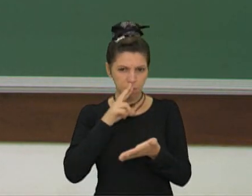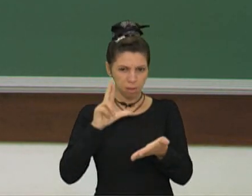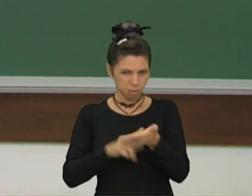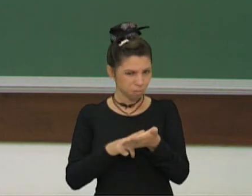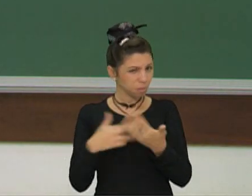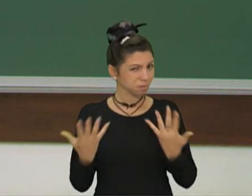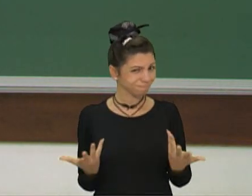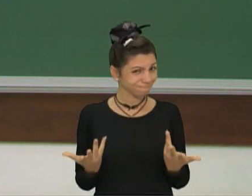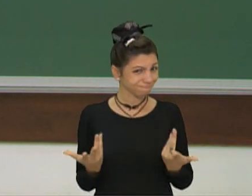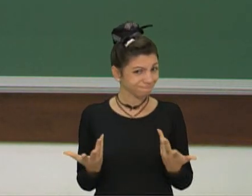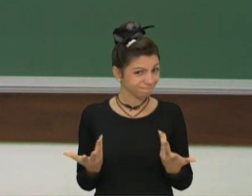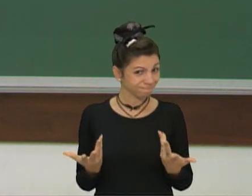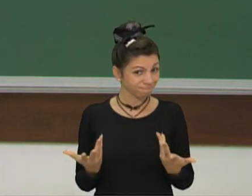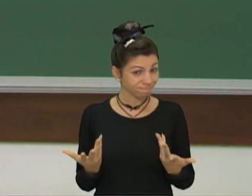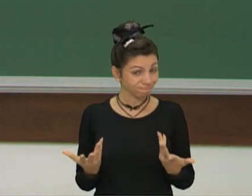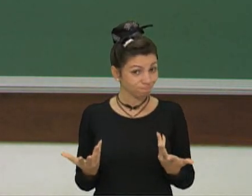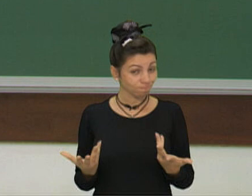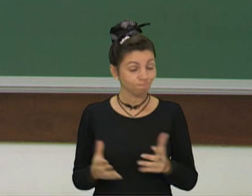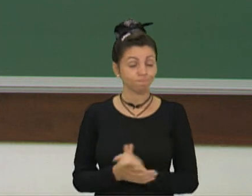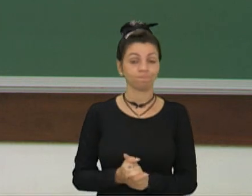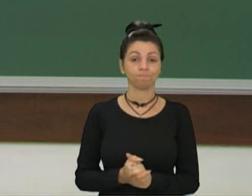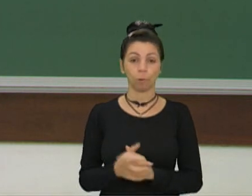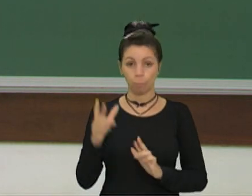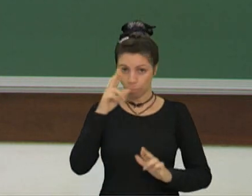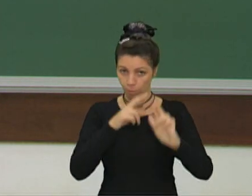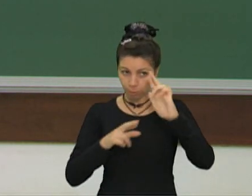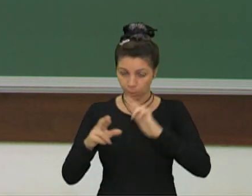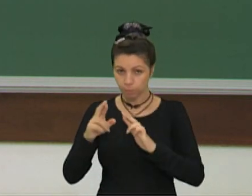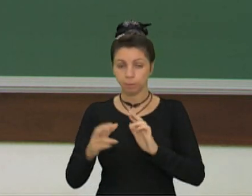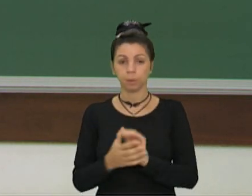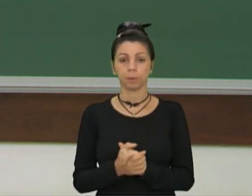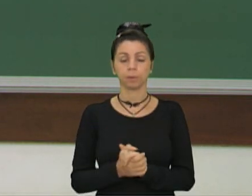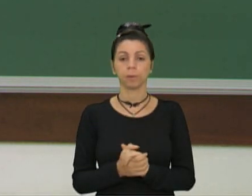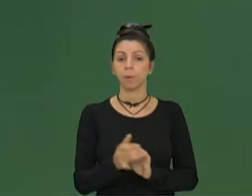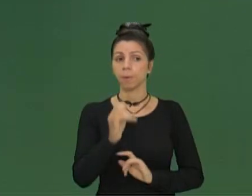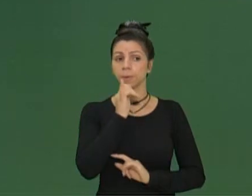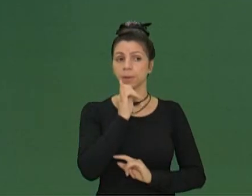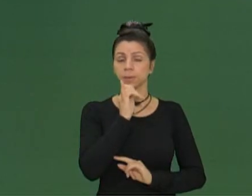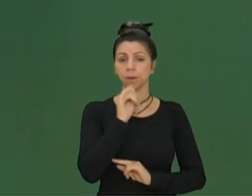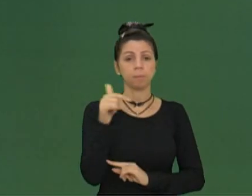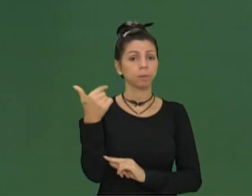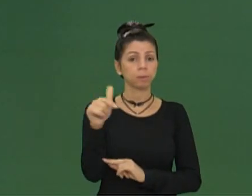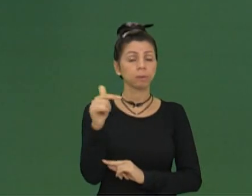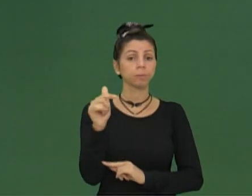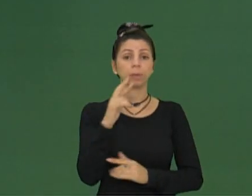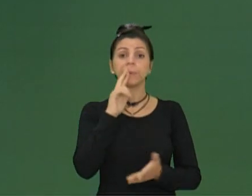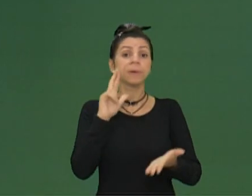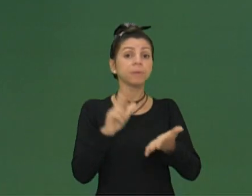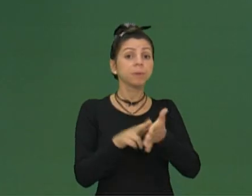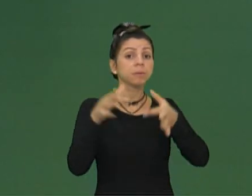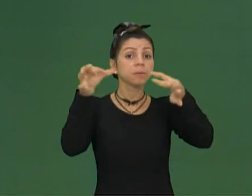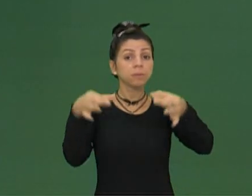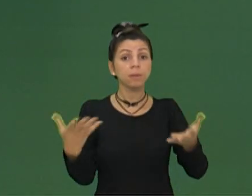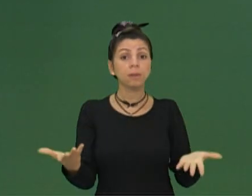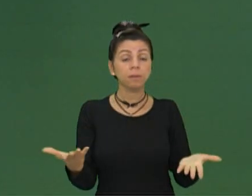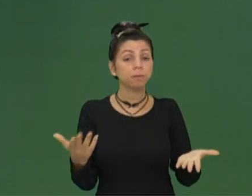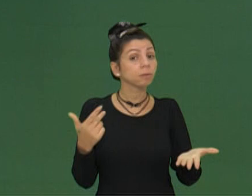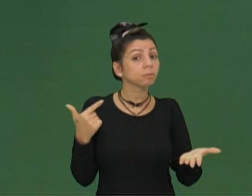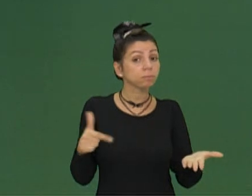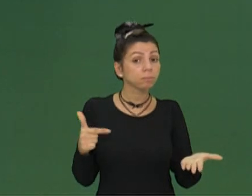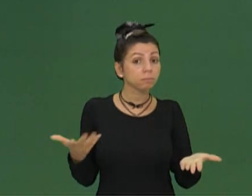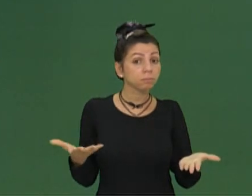Será? Será mesmo? Vamos verificar aqui. Aqui eu trouxe um exemplo para vocês que ela não tem solução. Por que será que ela não tem